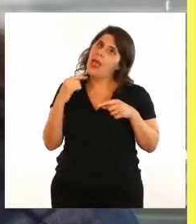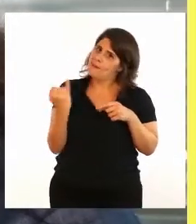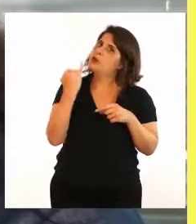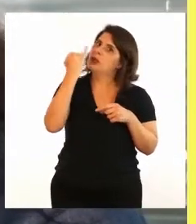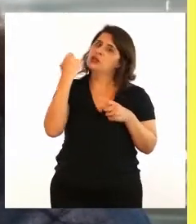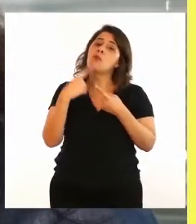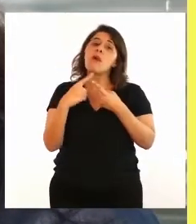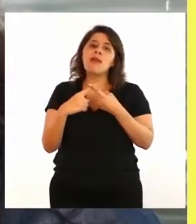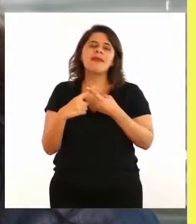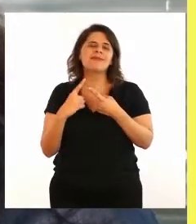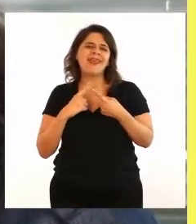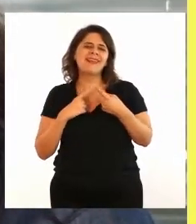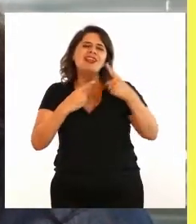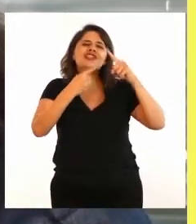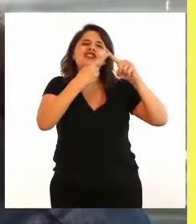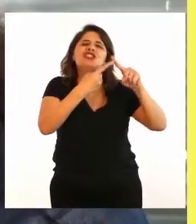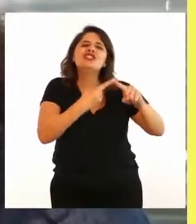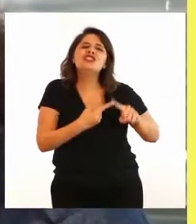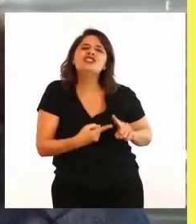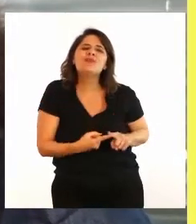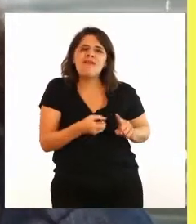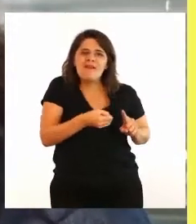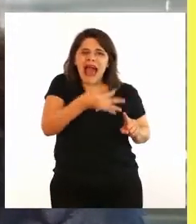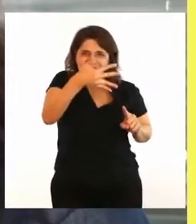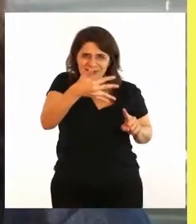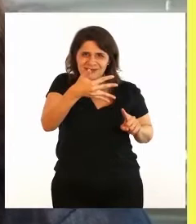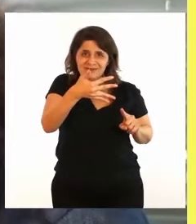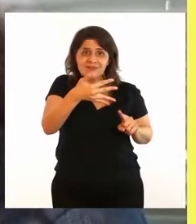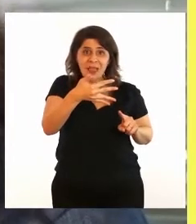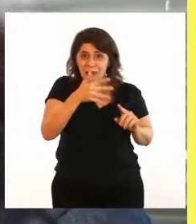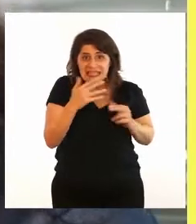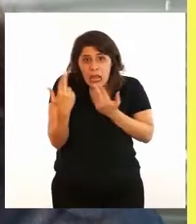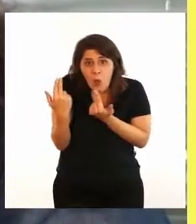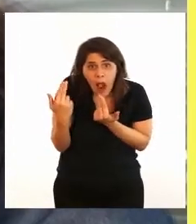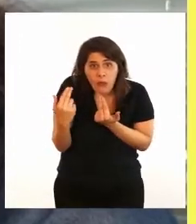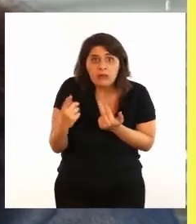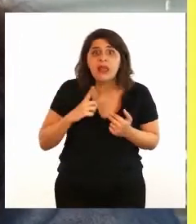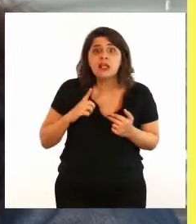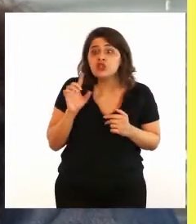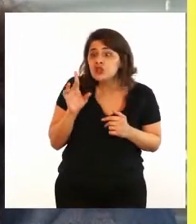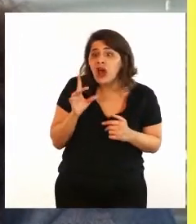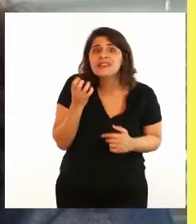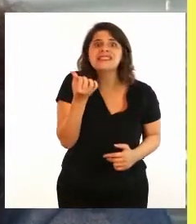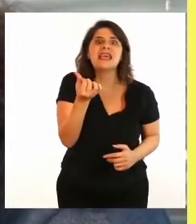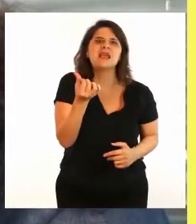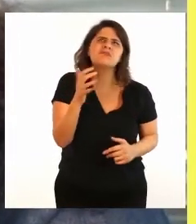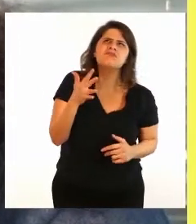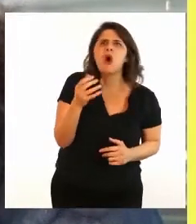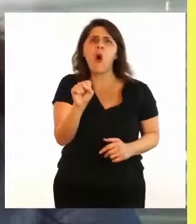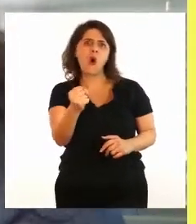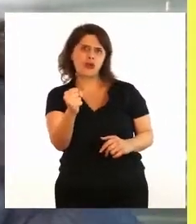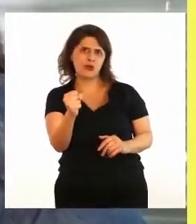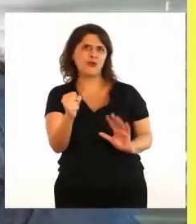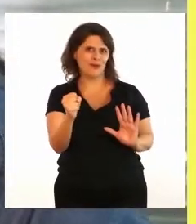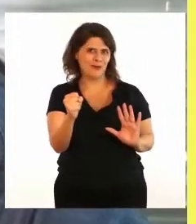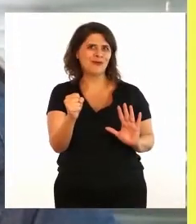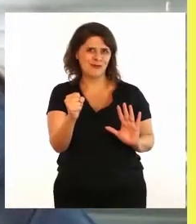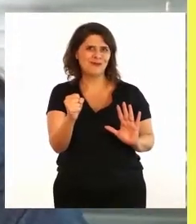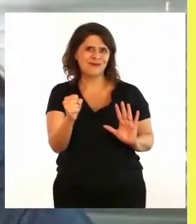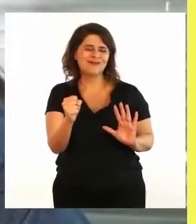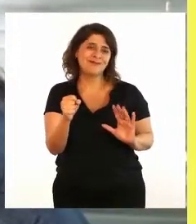subclassificação dele, eu acho que só existe 6 a 8 no mundo daquele tipo. E ele também